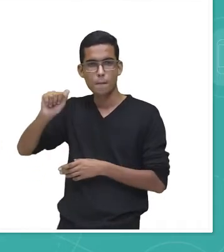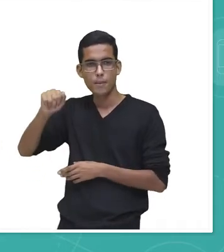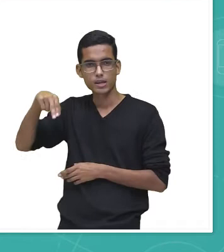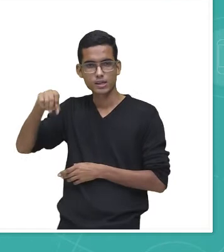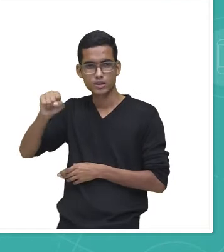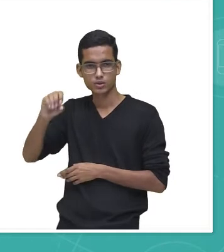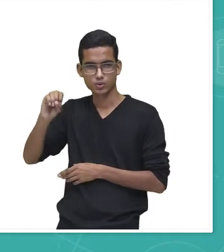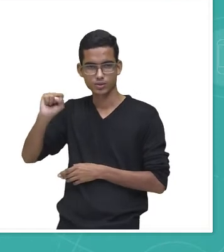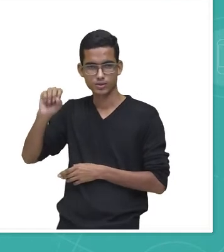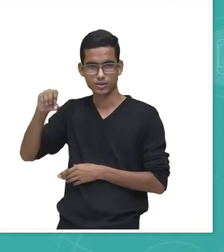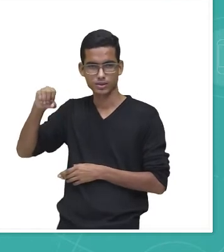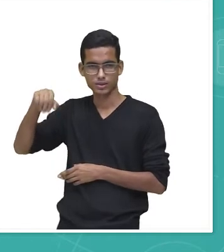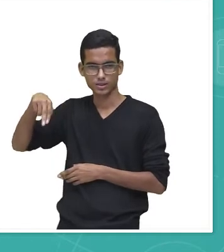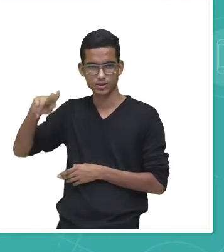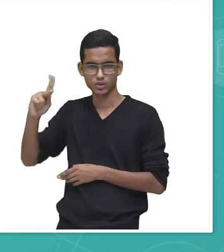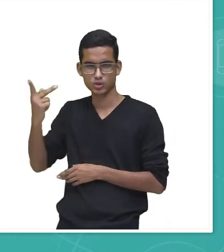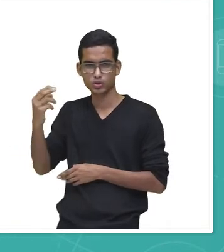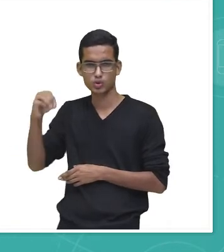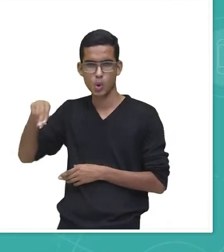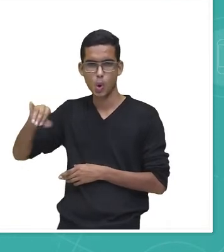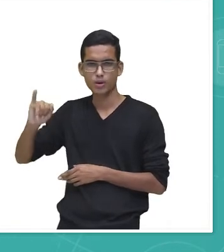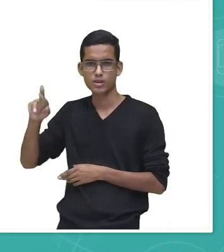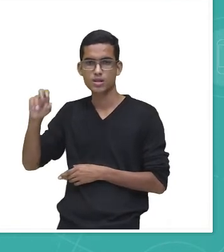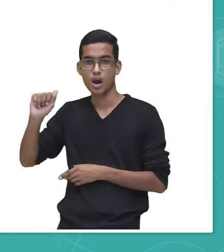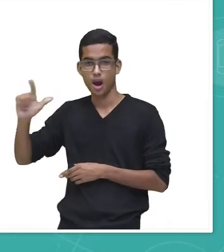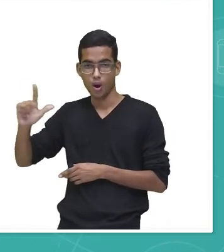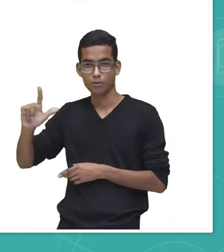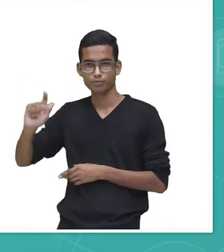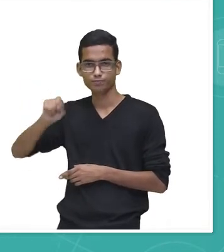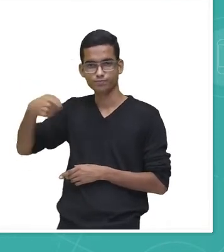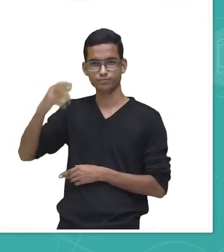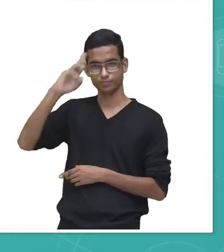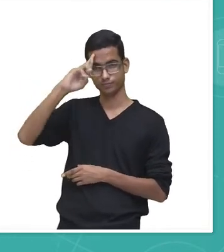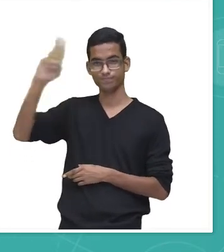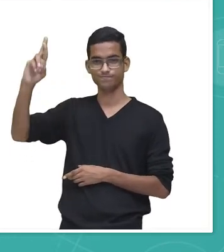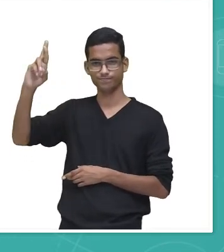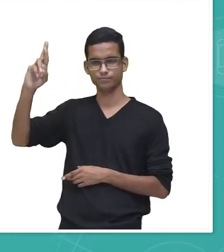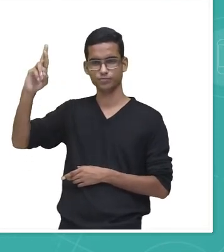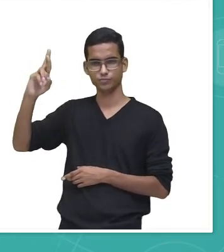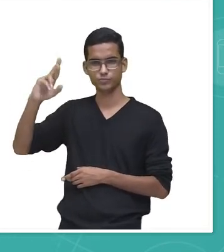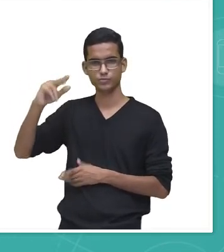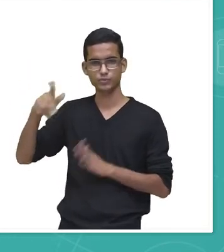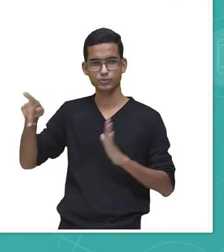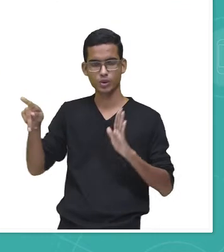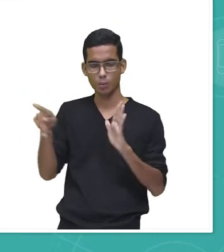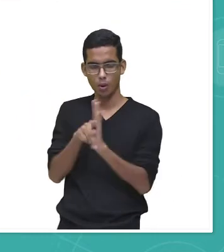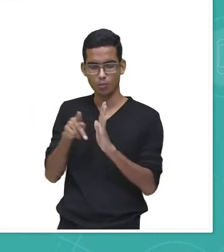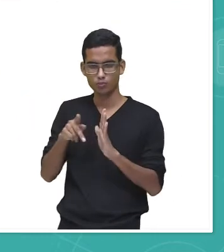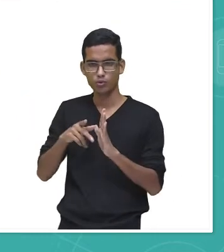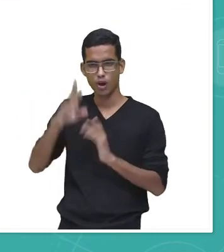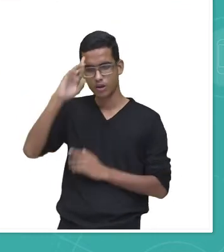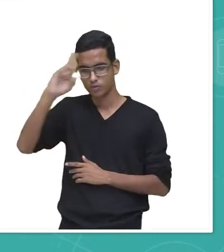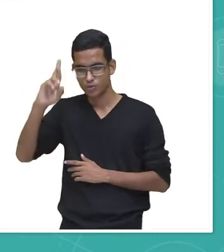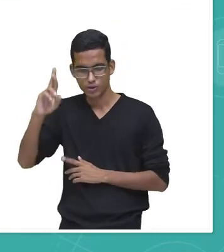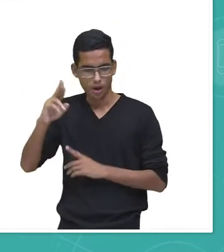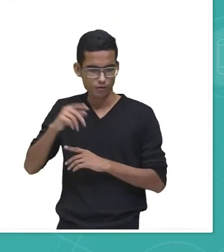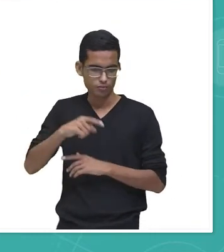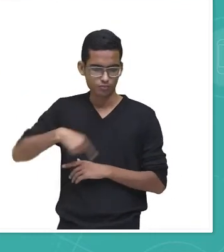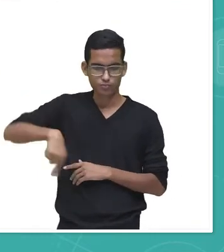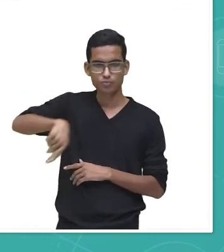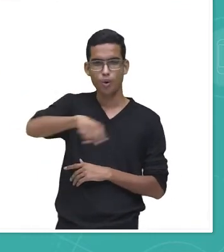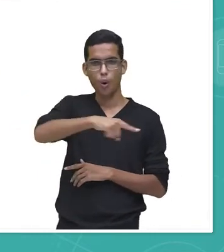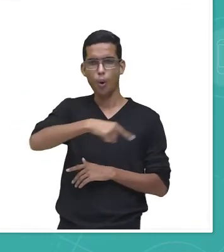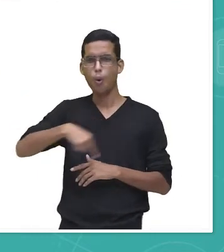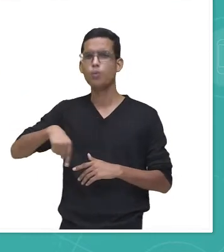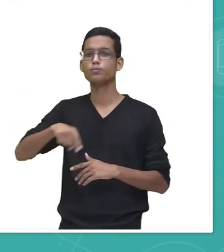Senhorial de senhor. Então, pertencia ao senhor feudal, que é o proprietário desta grande faixa de terra, certo? Que é aquele